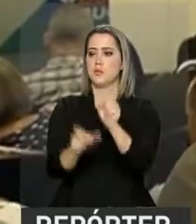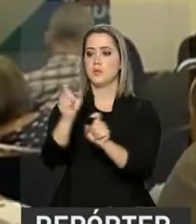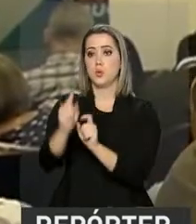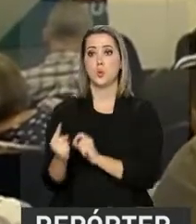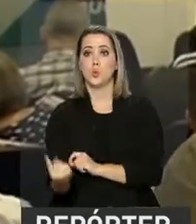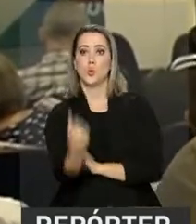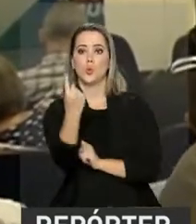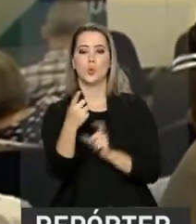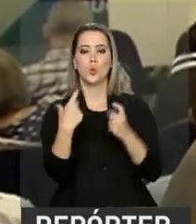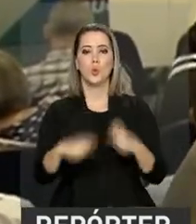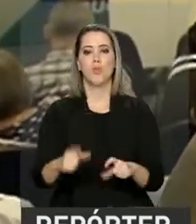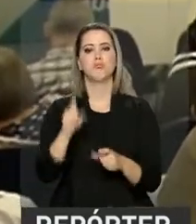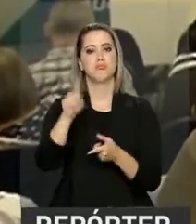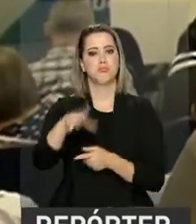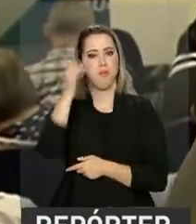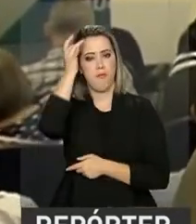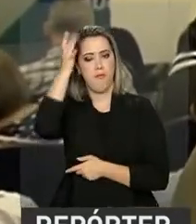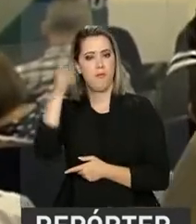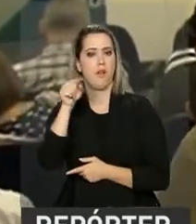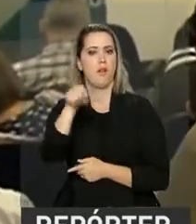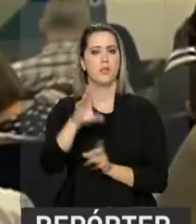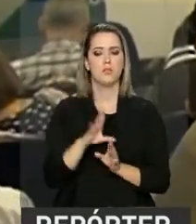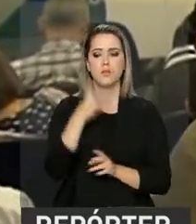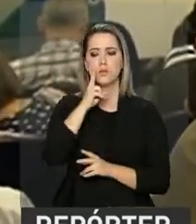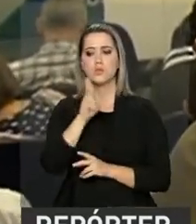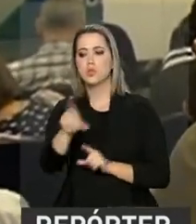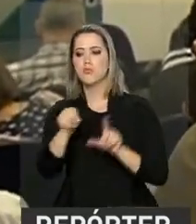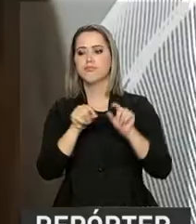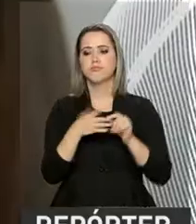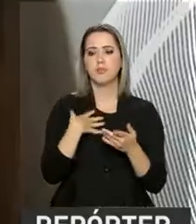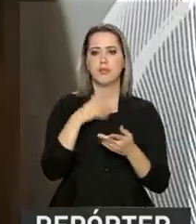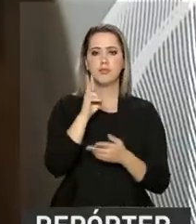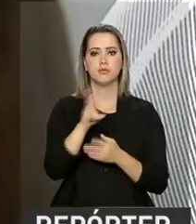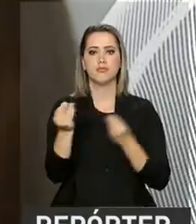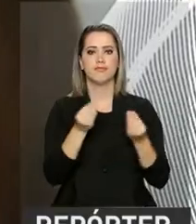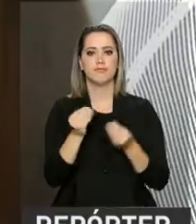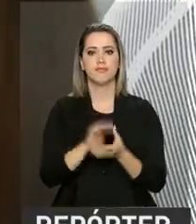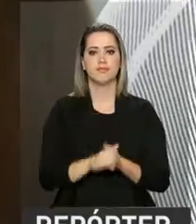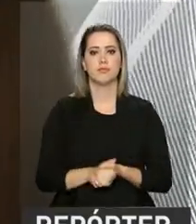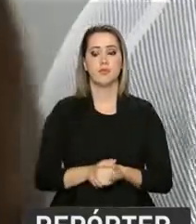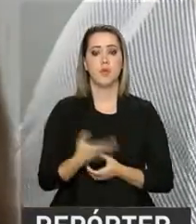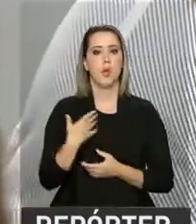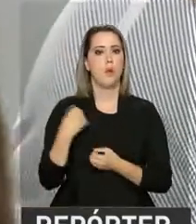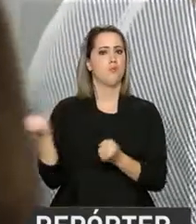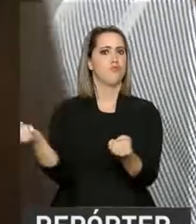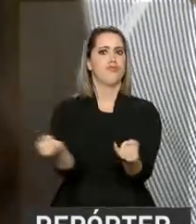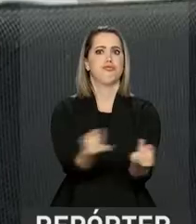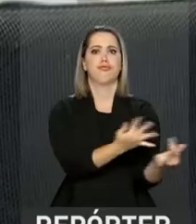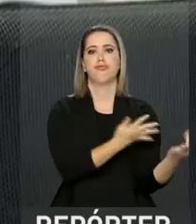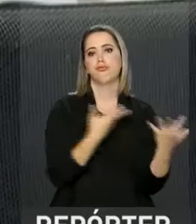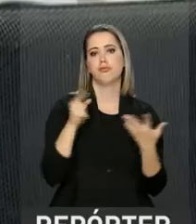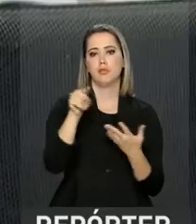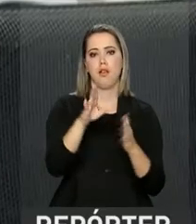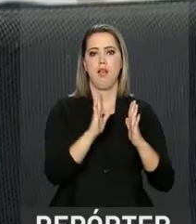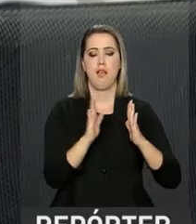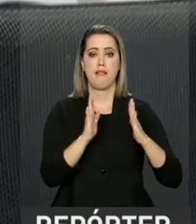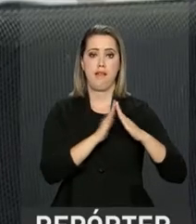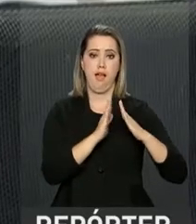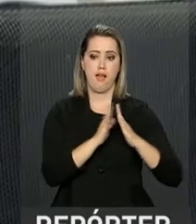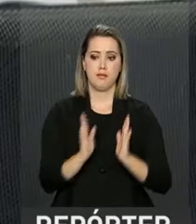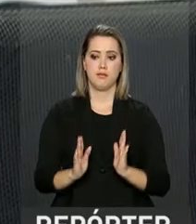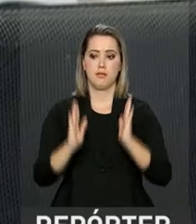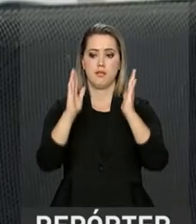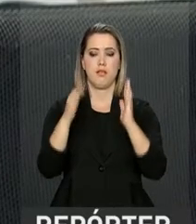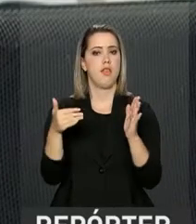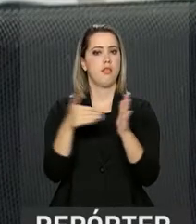acaba facilitando, né? Você consegue direcionar os clientes, é muito, muito legal. Opções não faltam. São casas e apartamentos avaliados em até